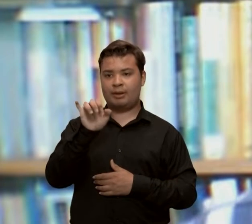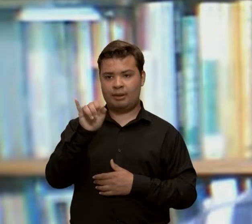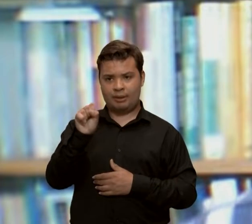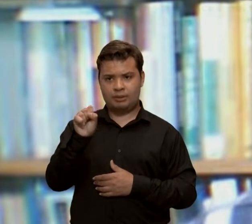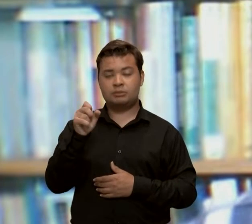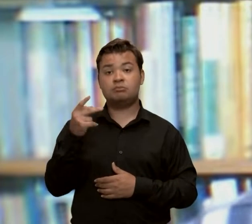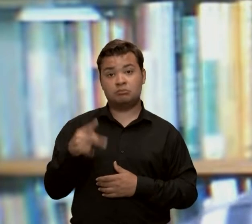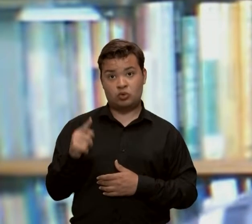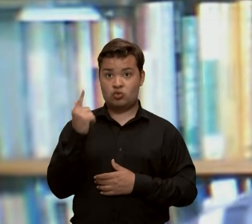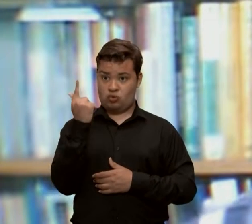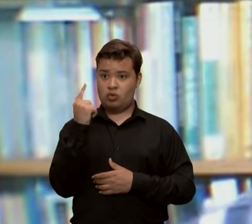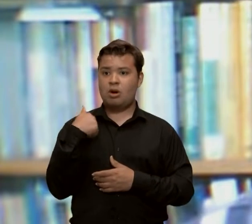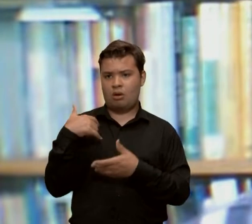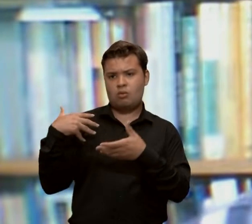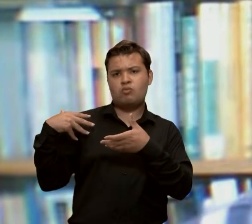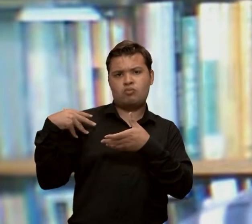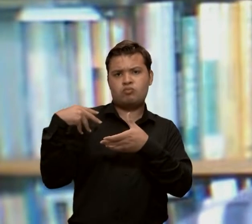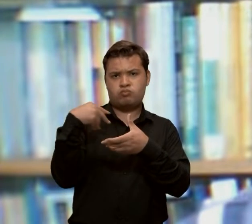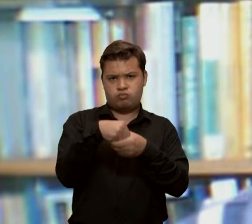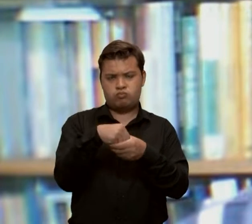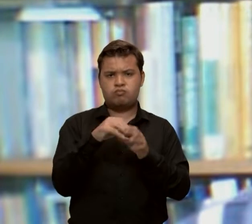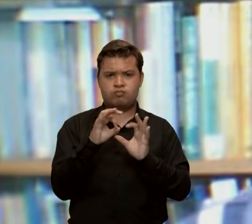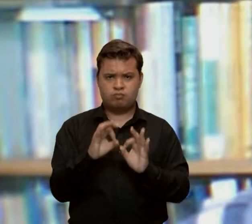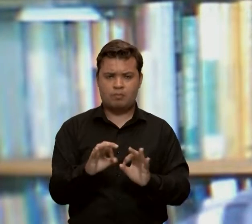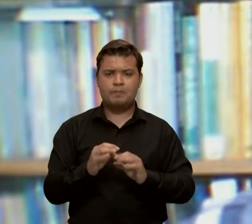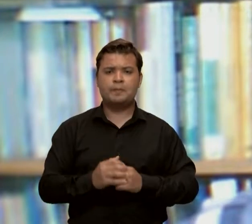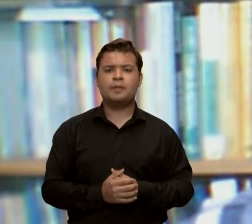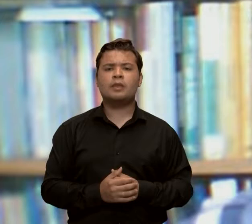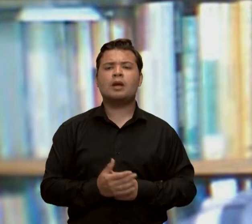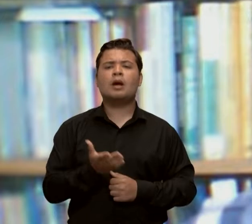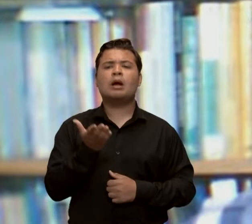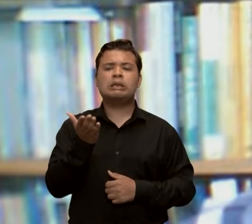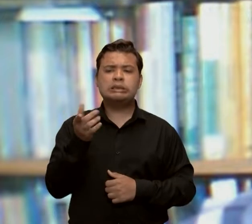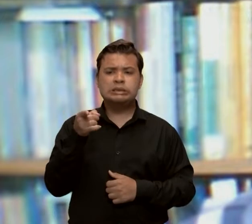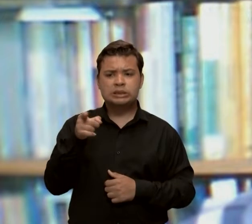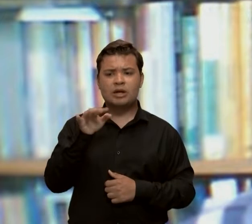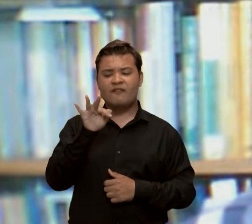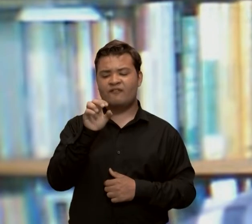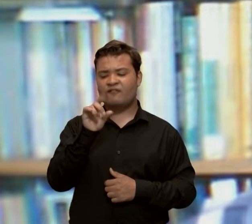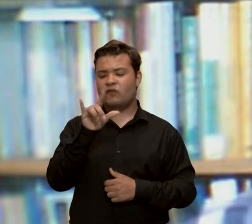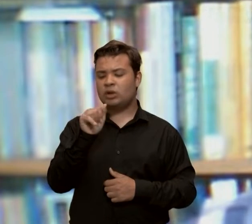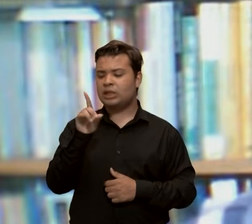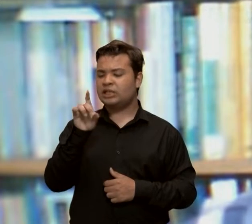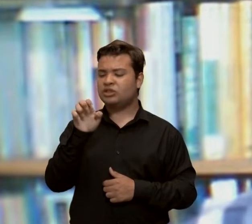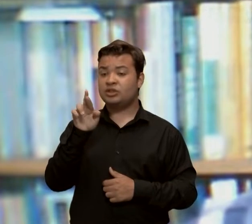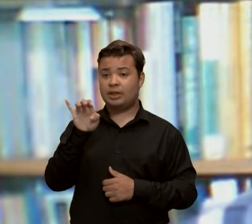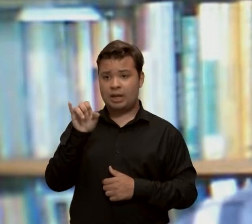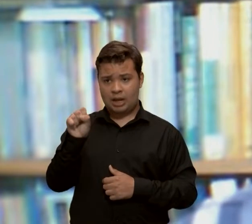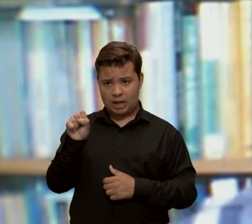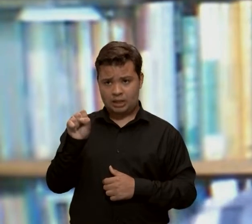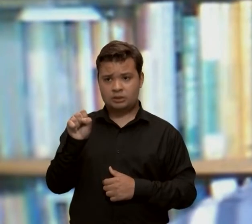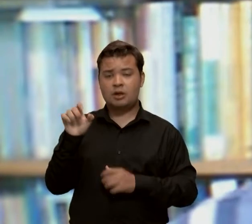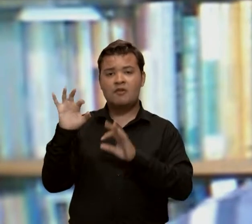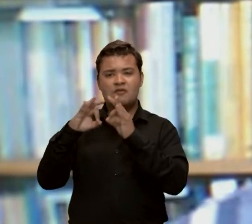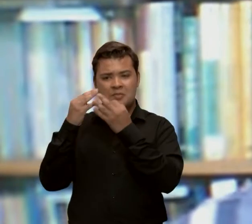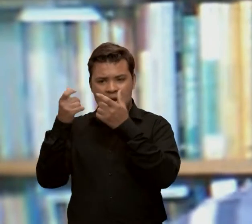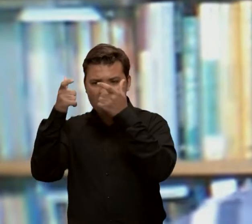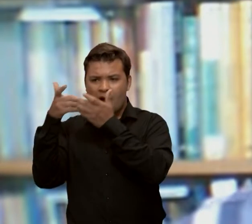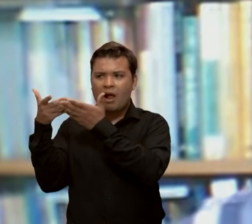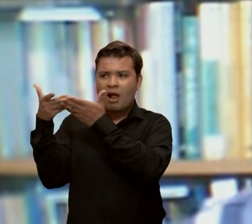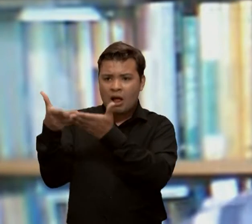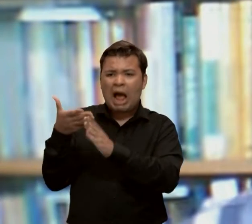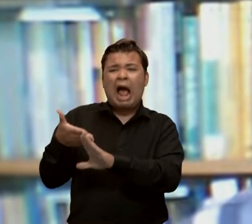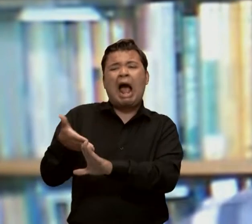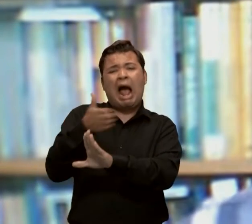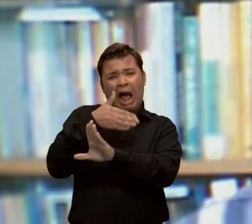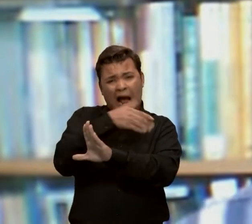e a Folia de Reis, que veio muito antes da família real, né? A Folia de Reis